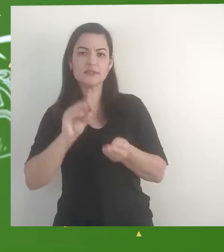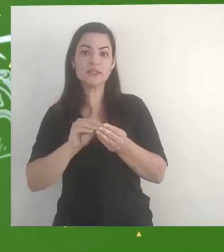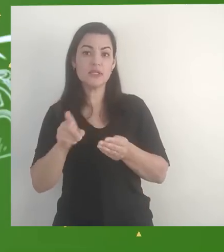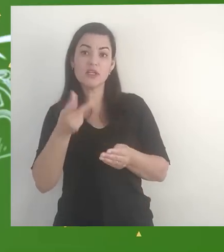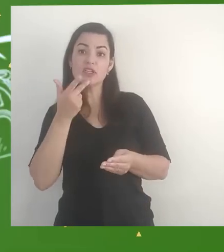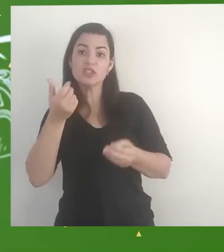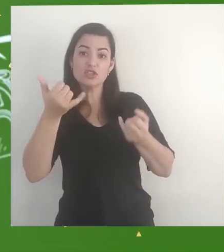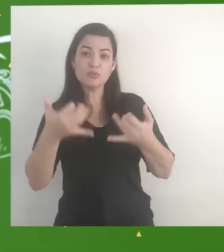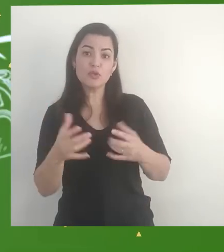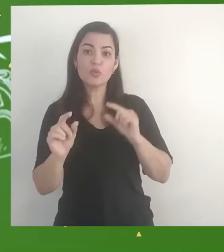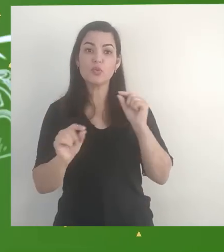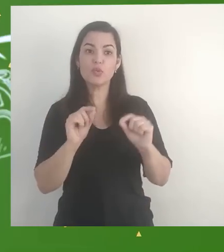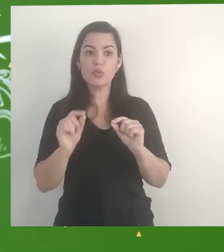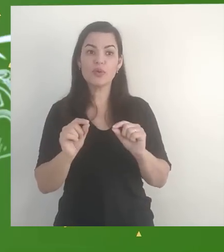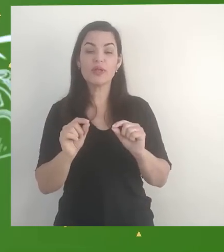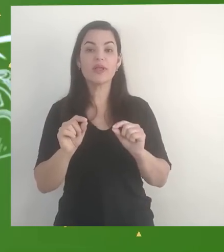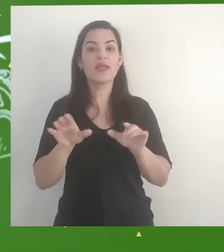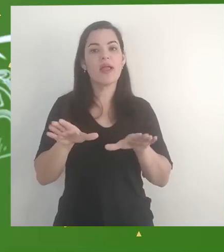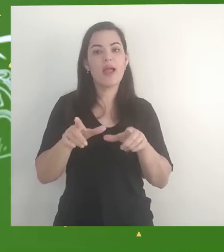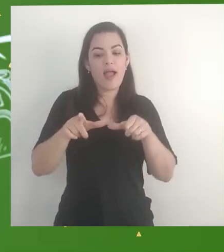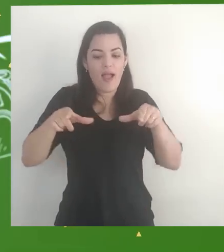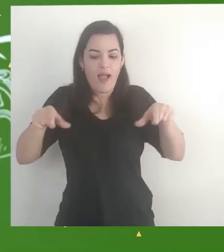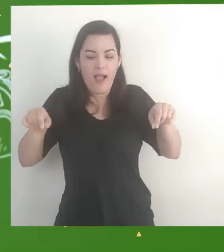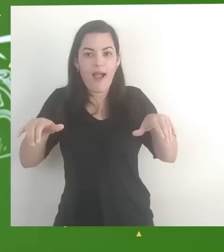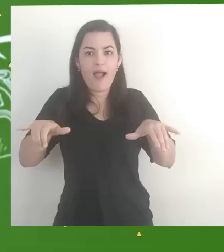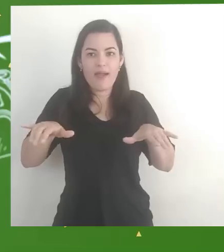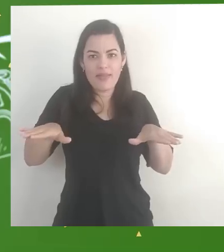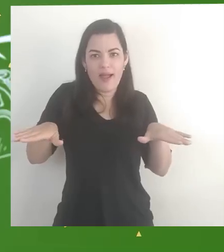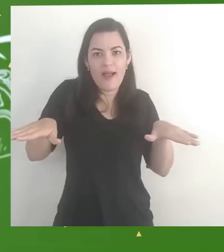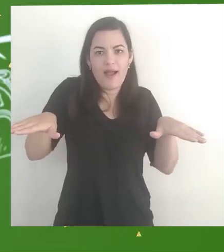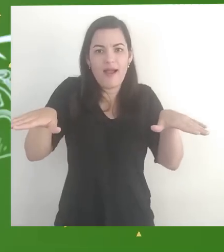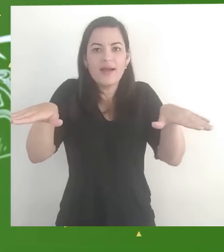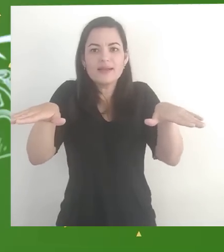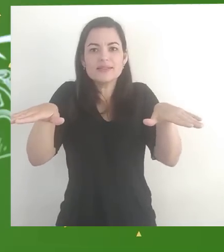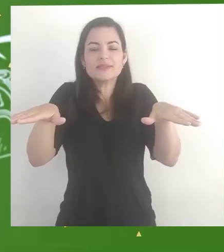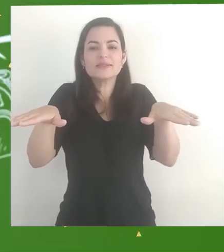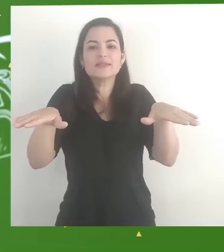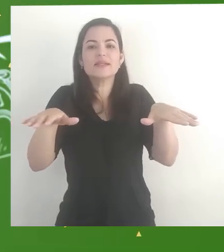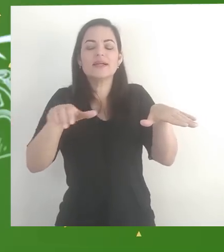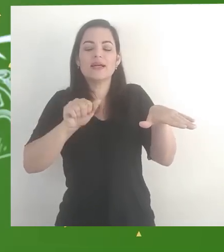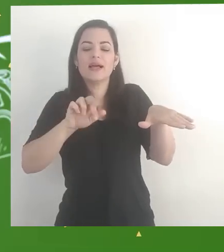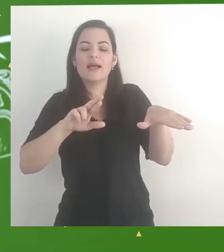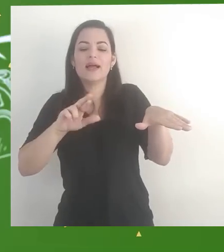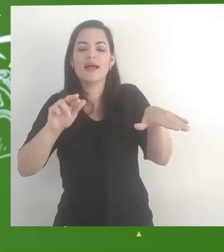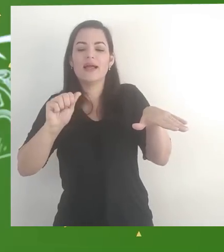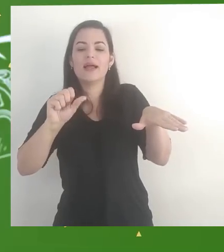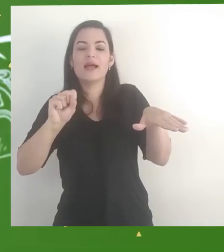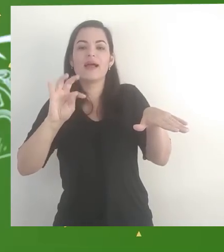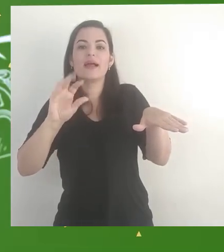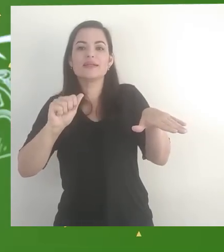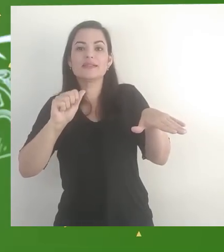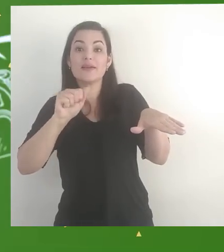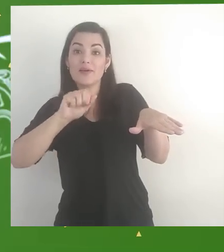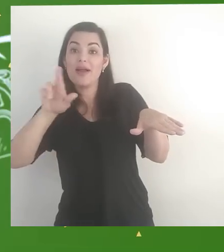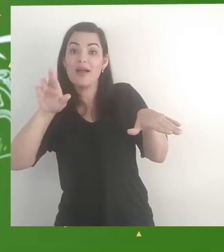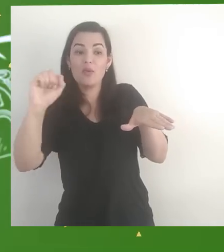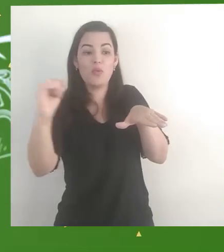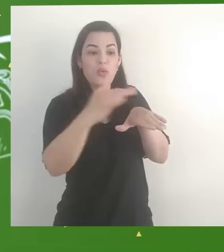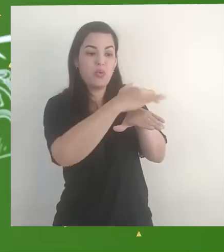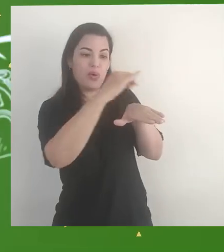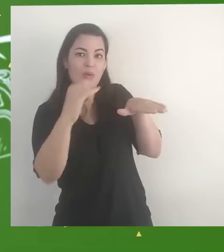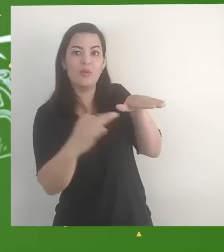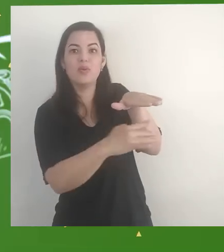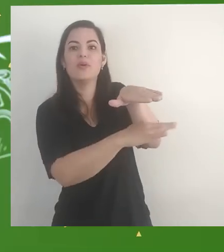diz que as asas e outras partes do avião arrastam o ar e, por isso, o avião consegue voar. Então, parabéns,